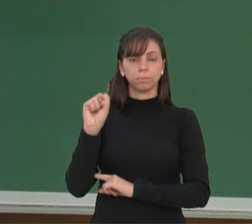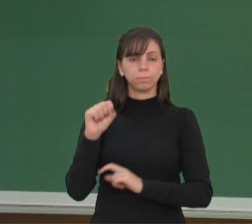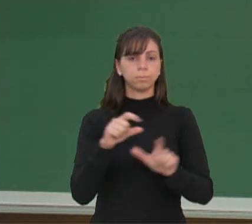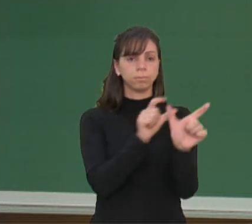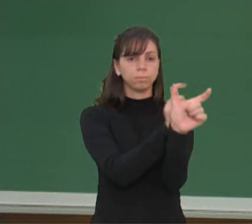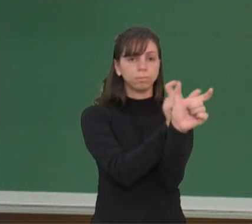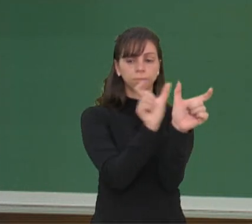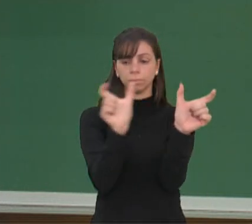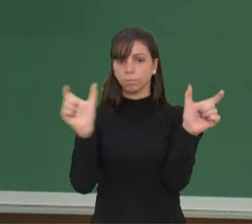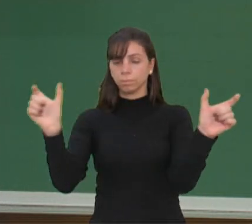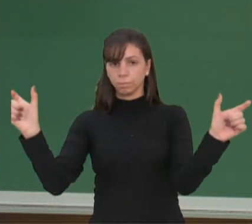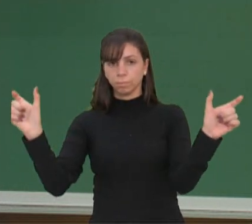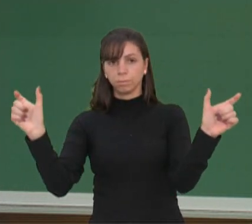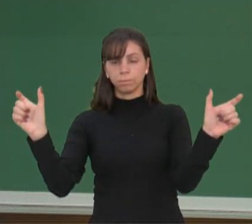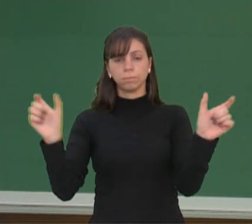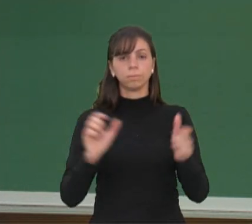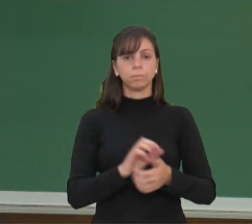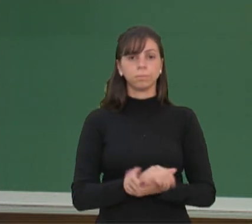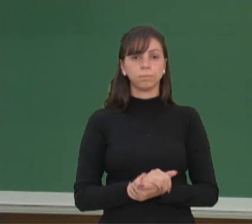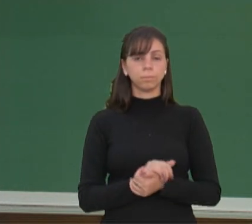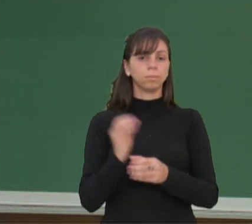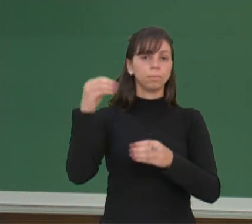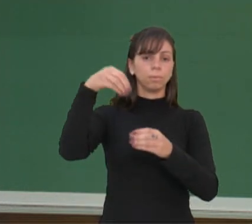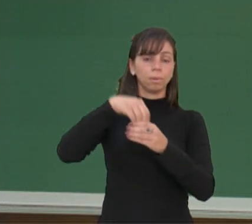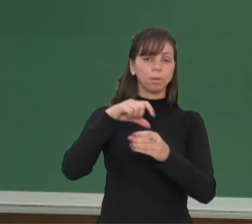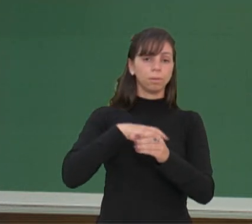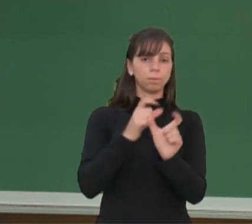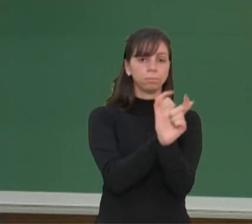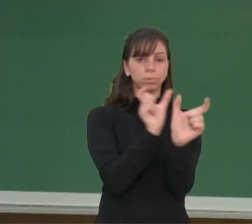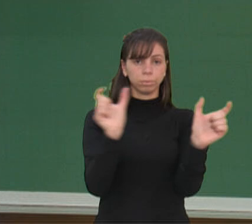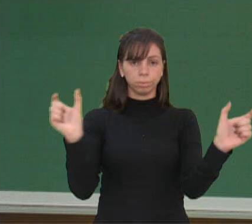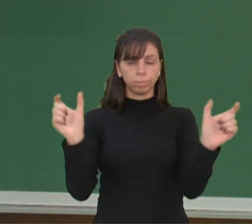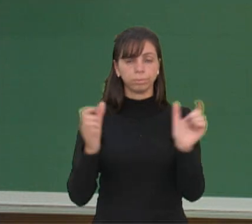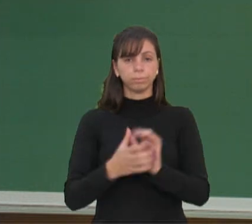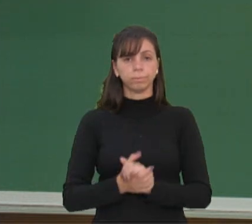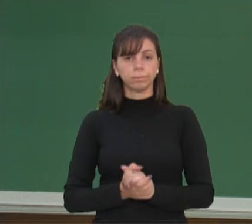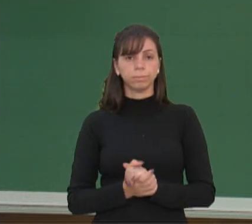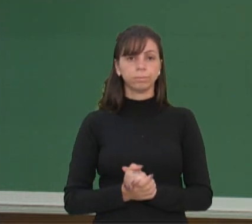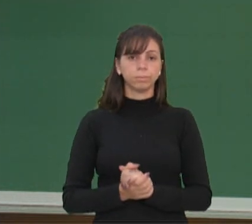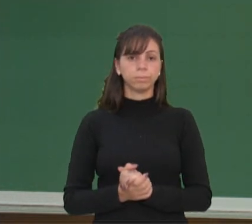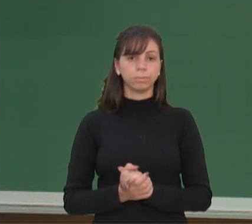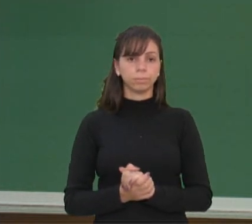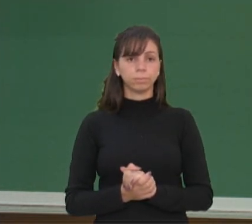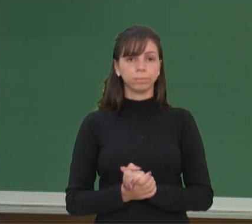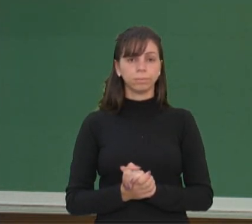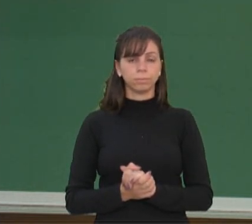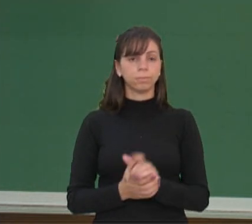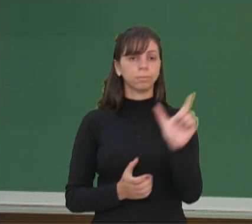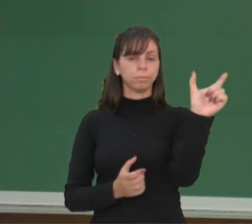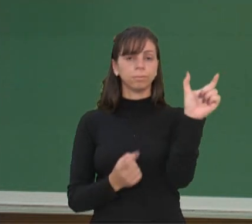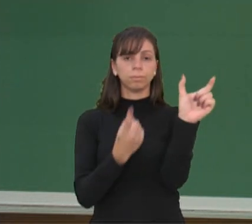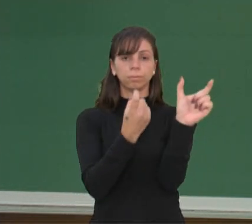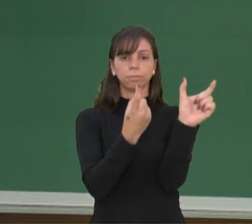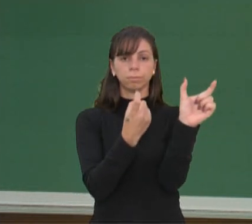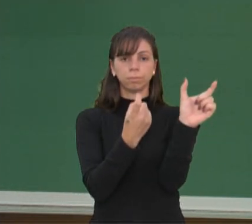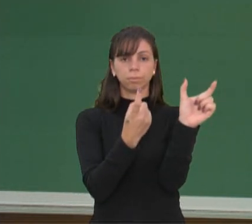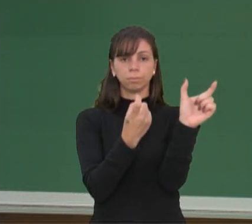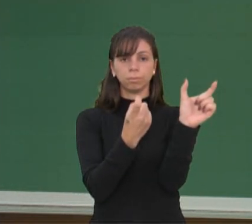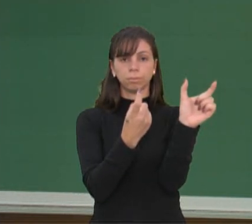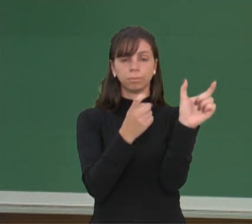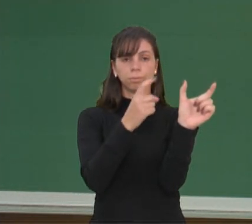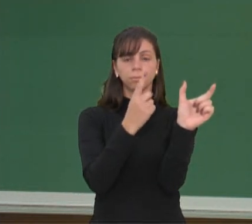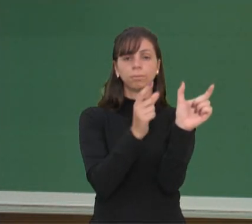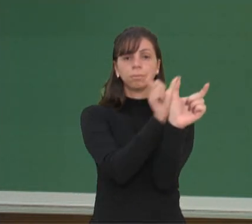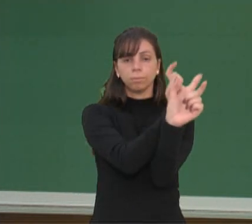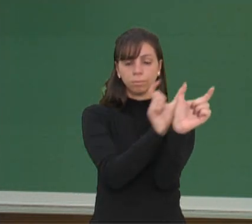expressões com um ou mais termos algébricos ou um ou mais monômios, tá? Um monômio é um polinômio com um termo,